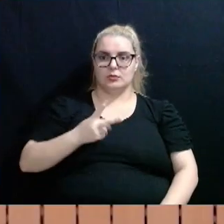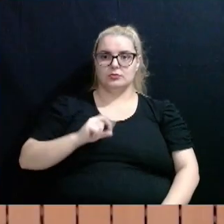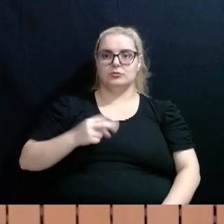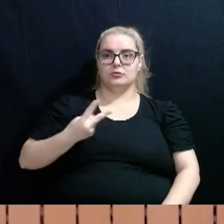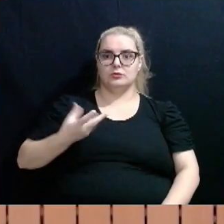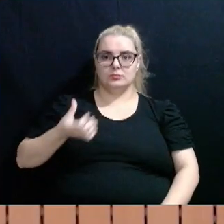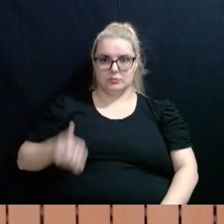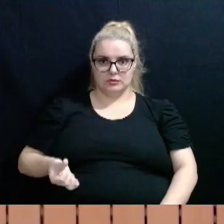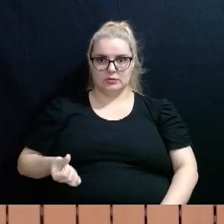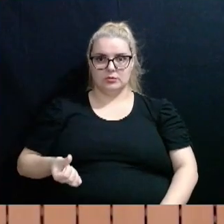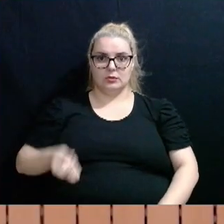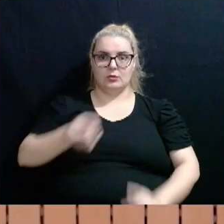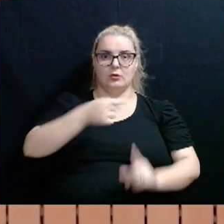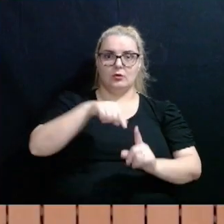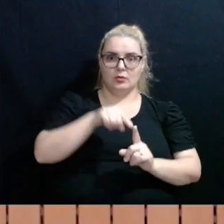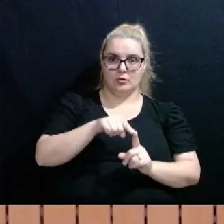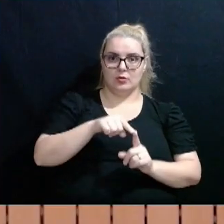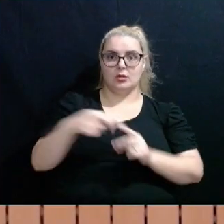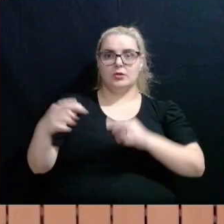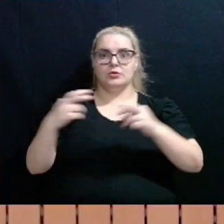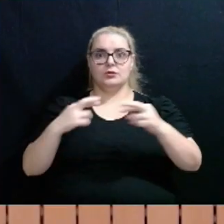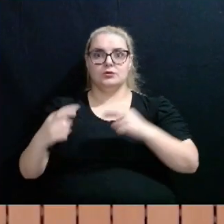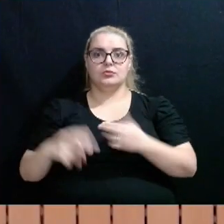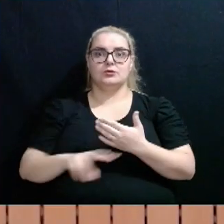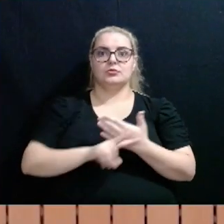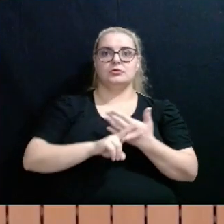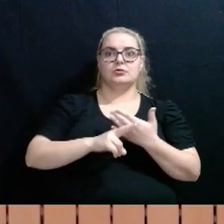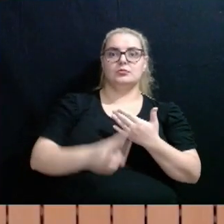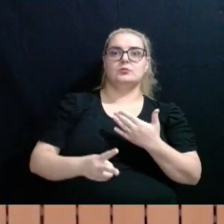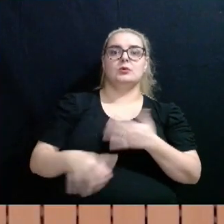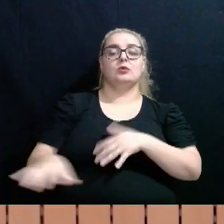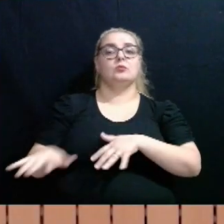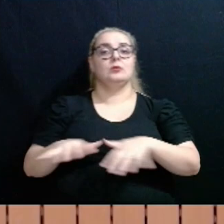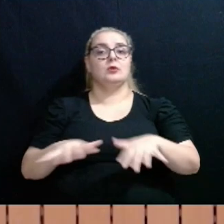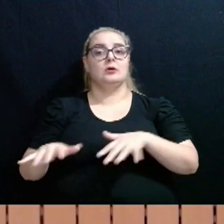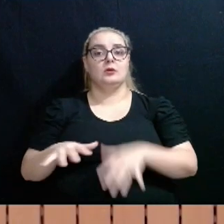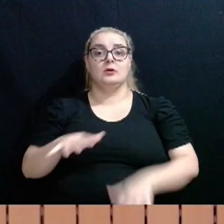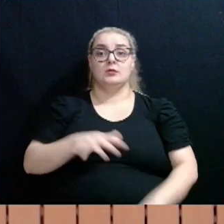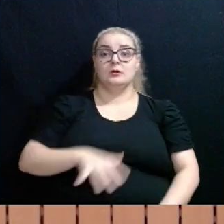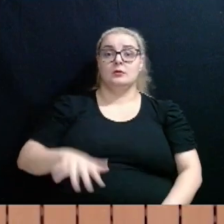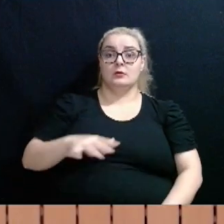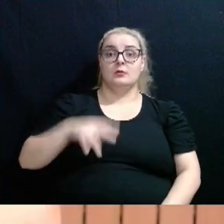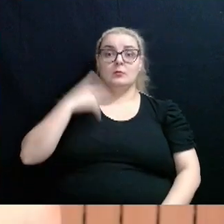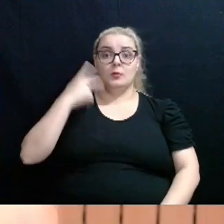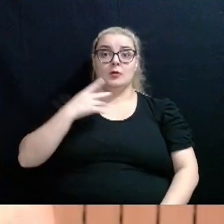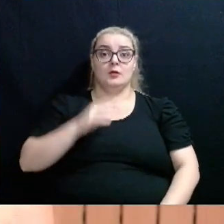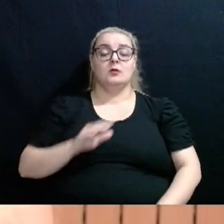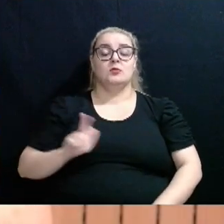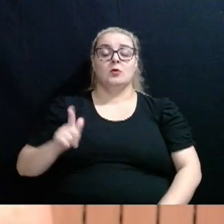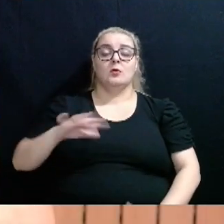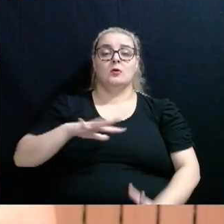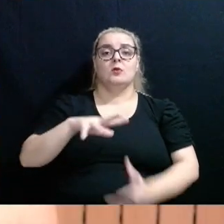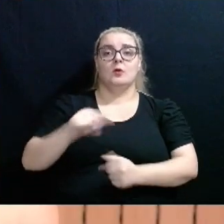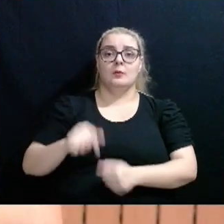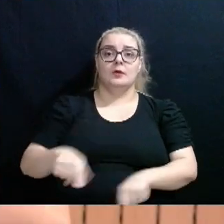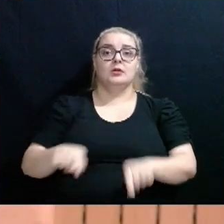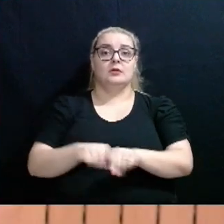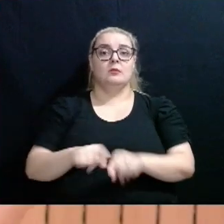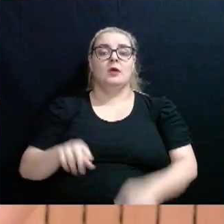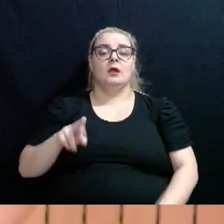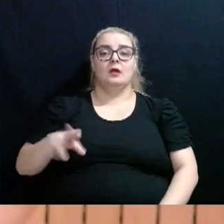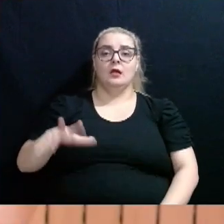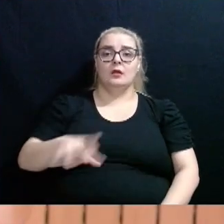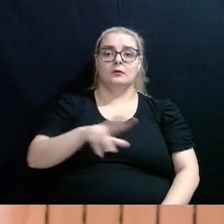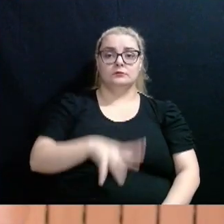com o objetivo de analisar os impactos desse movimento no cenário político global e regional. É um momento para a gente entender